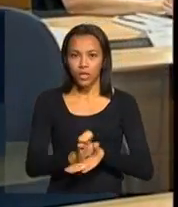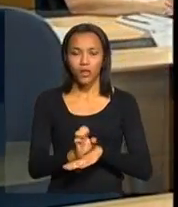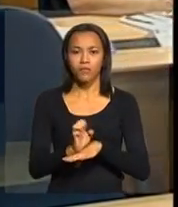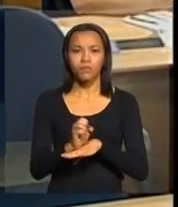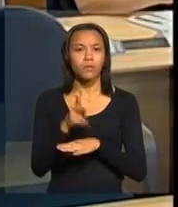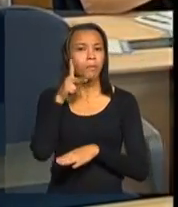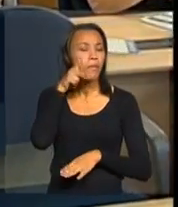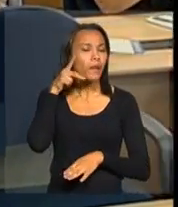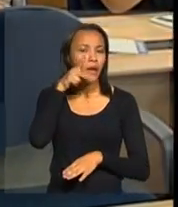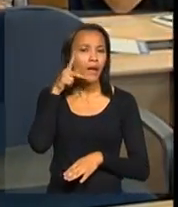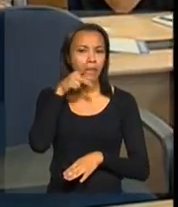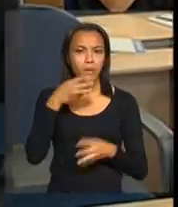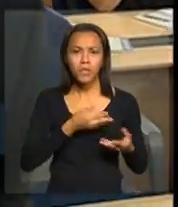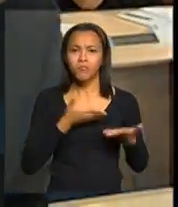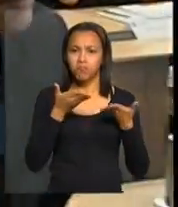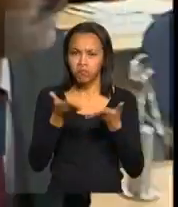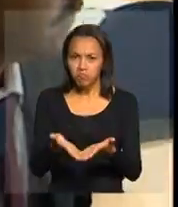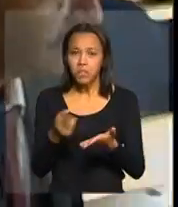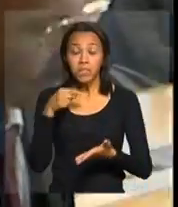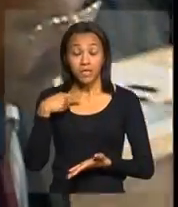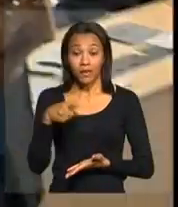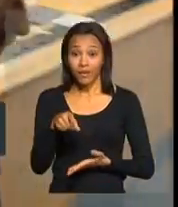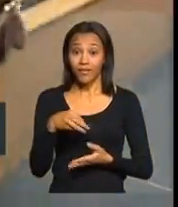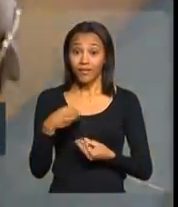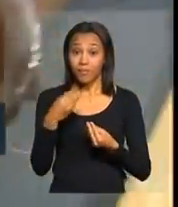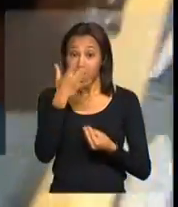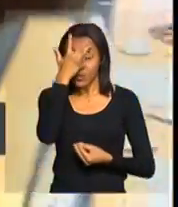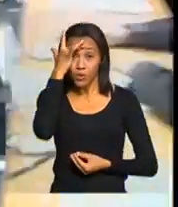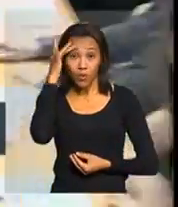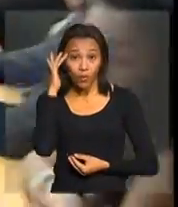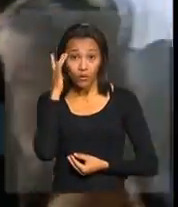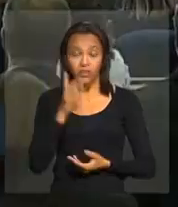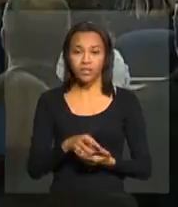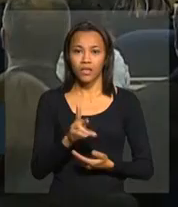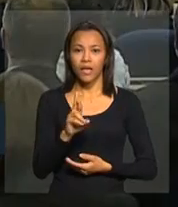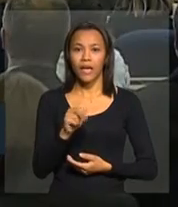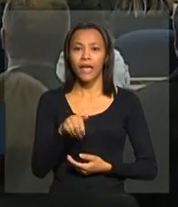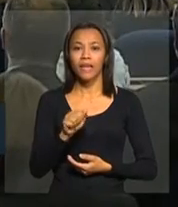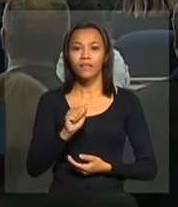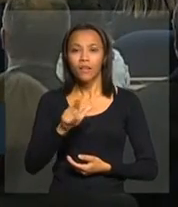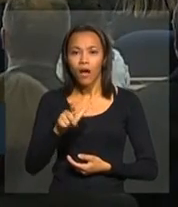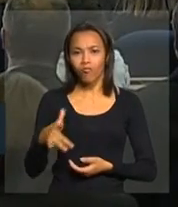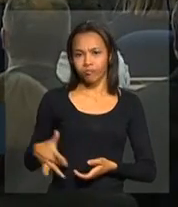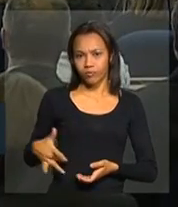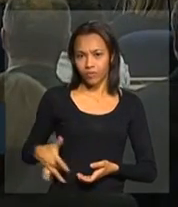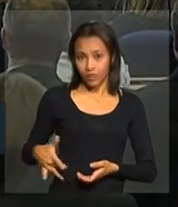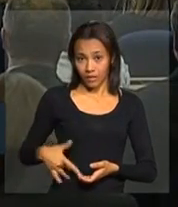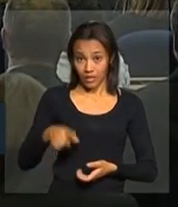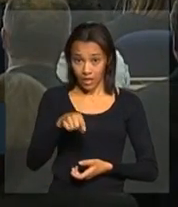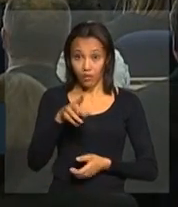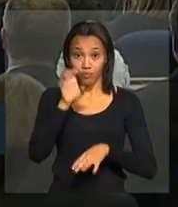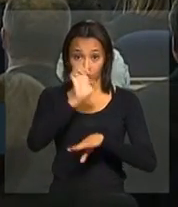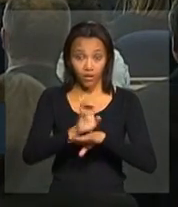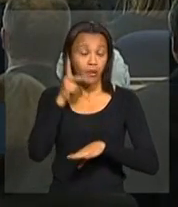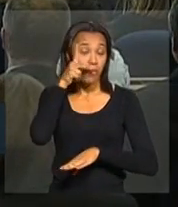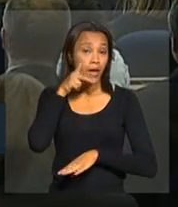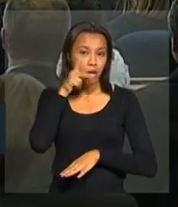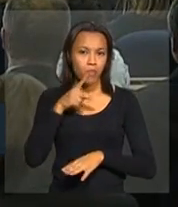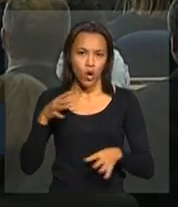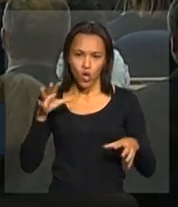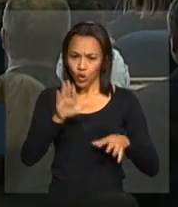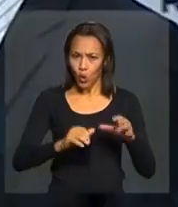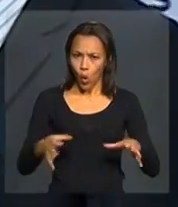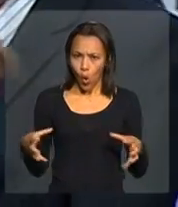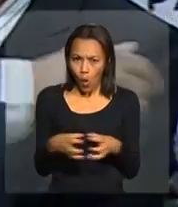senhor Rafael trouxe esperança de transplante aos pacientes renais da Paraíba. Conseguiu reorganizar a equipe